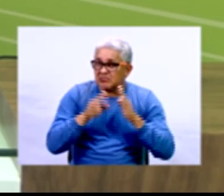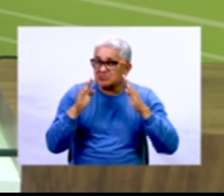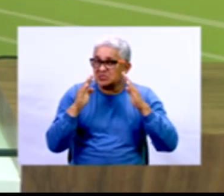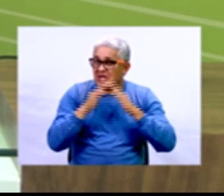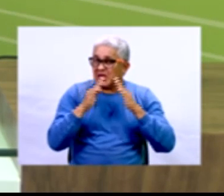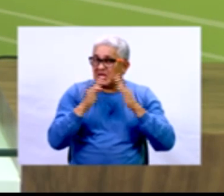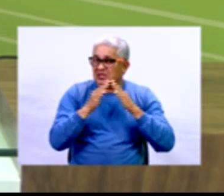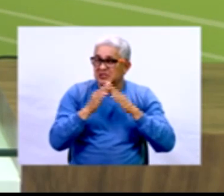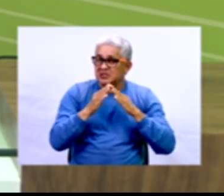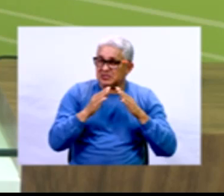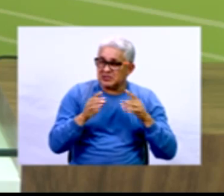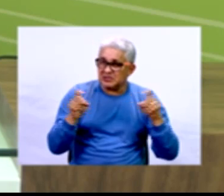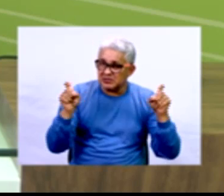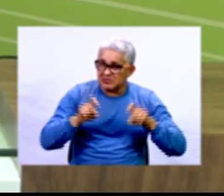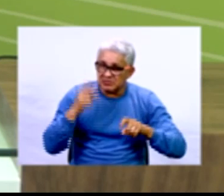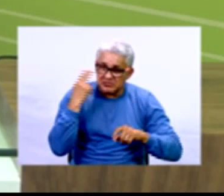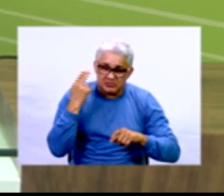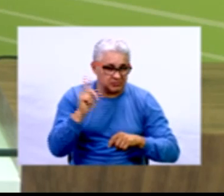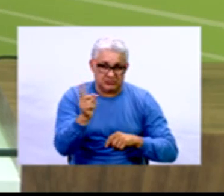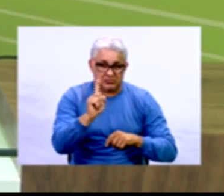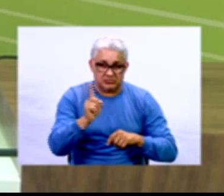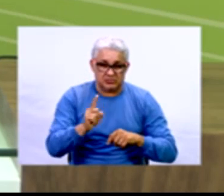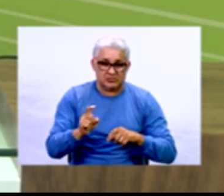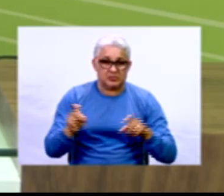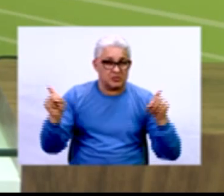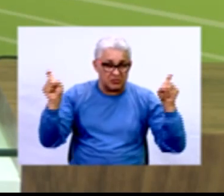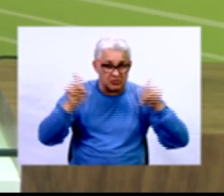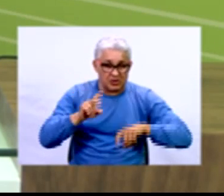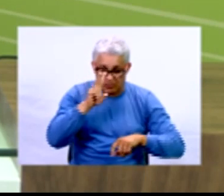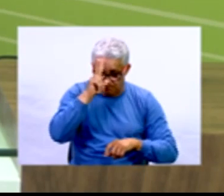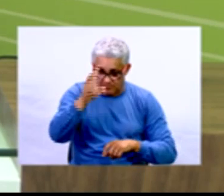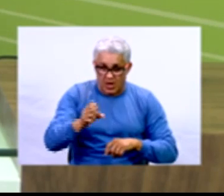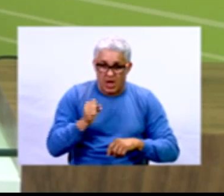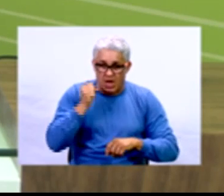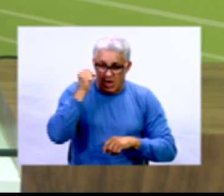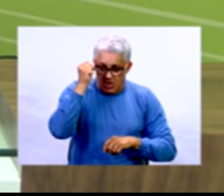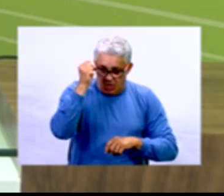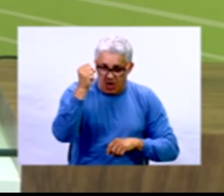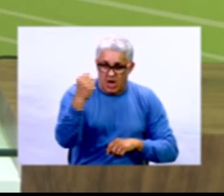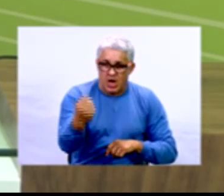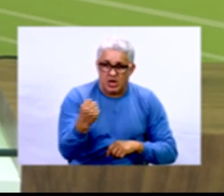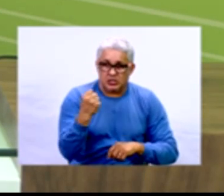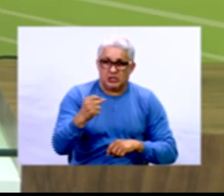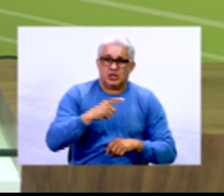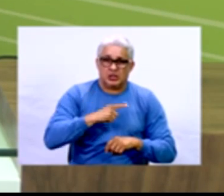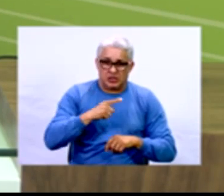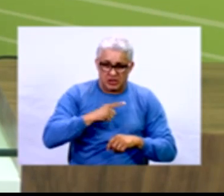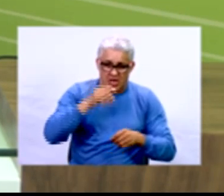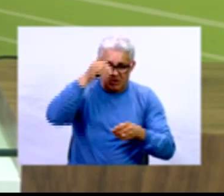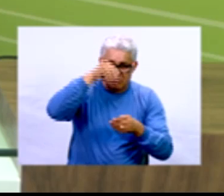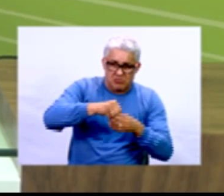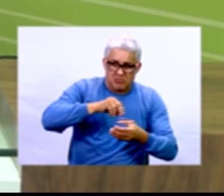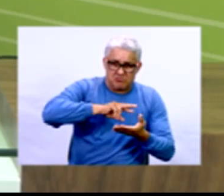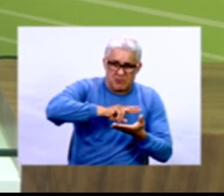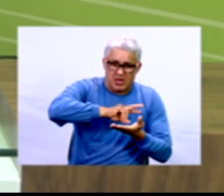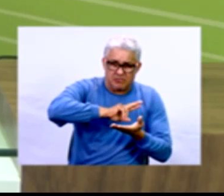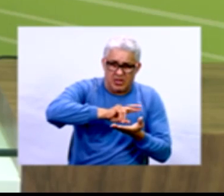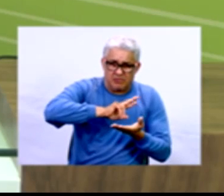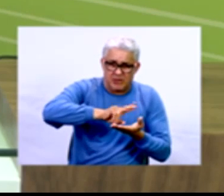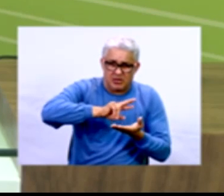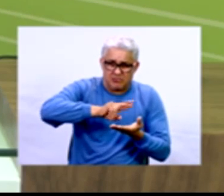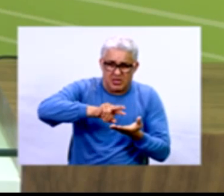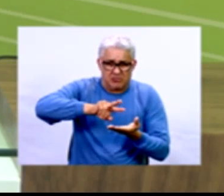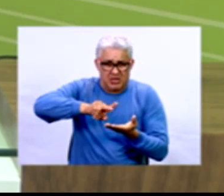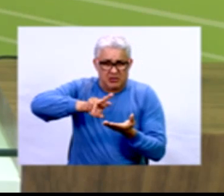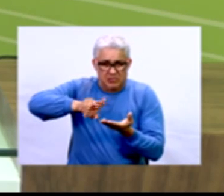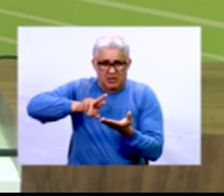que temos em casa que nós vamos utilizar lá. E sim, computadores robustos, que têm muito recurso, a gente costuma chamar de